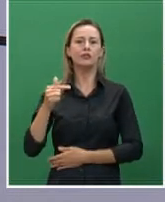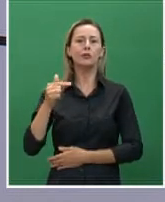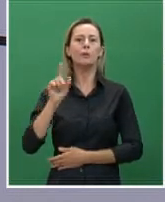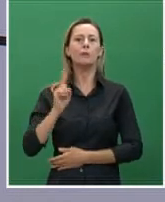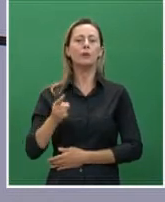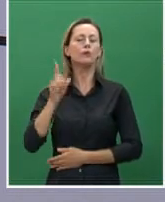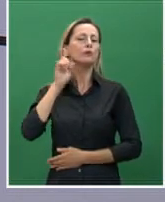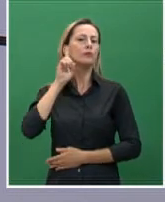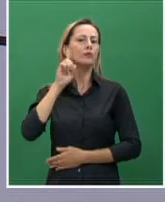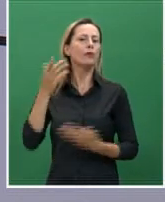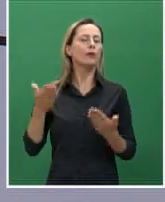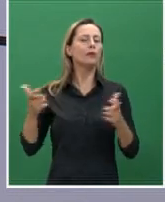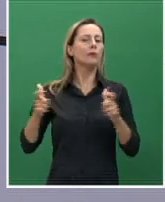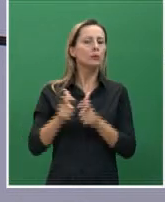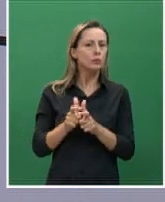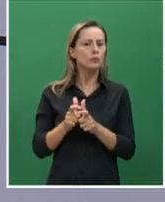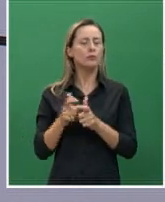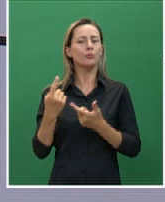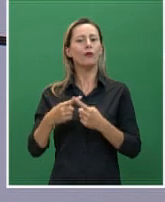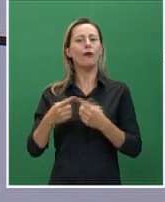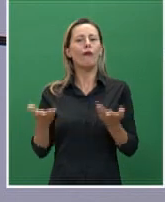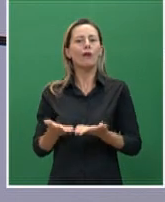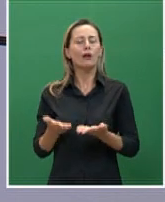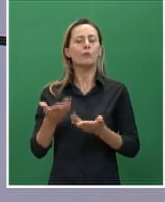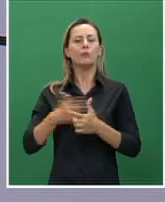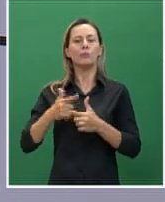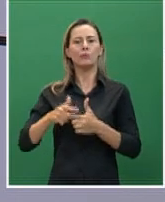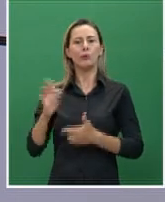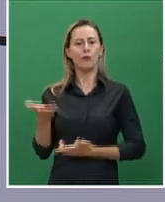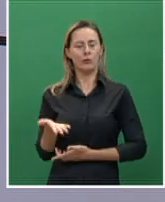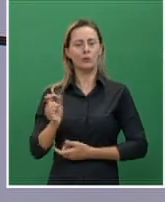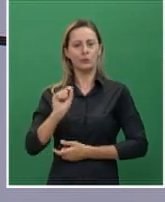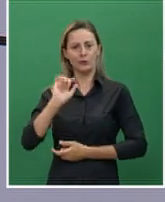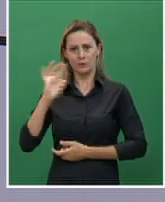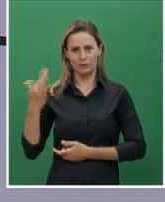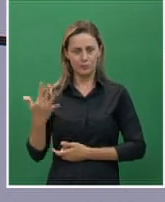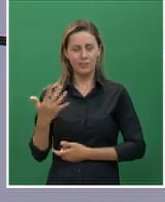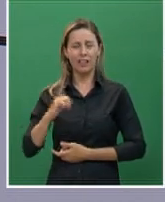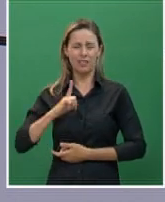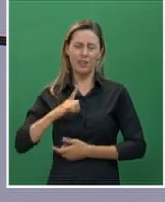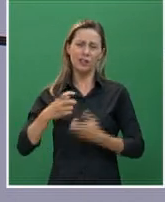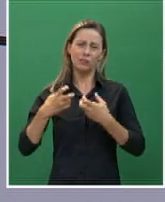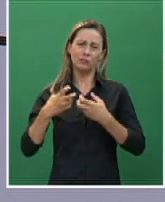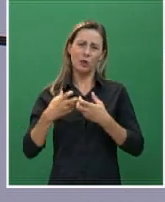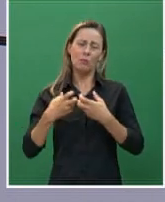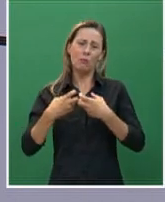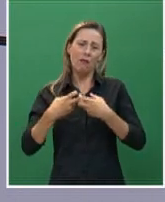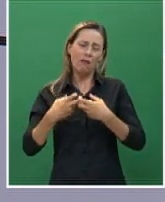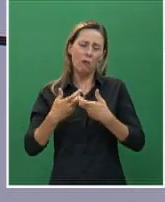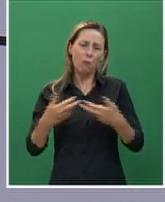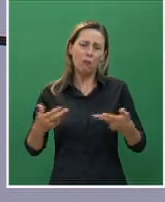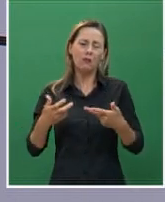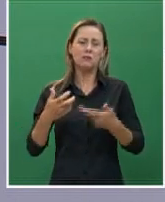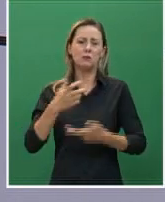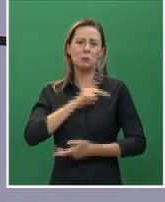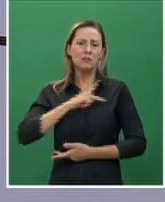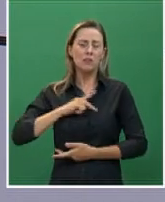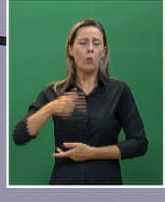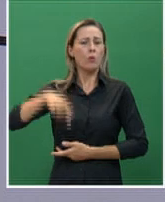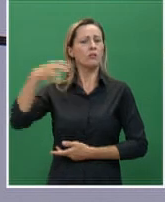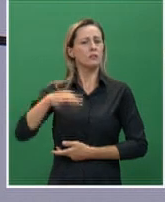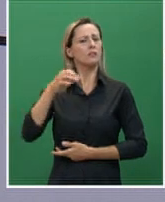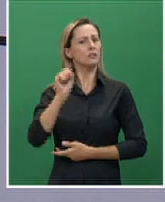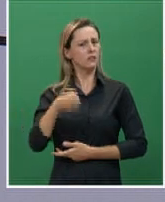na média o que tem afetado e muito o dia de relações claro nós temos um transporte coletivo que evoluiu e matéria de qualidade